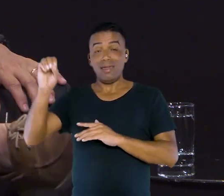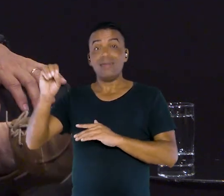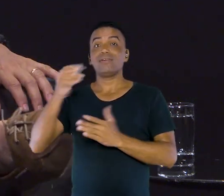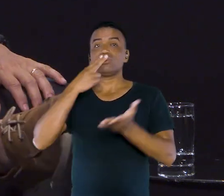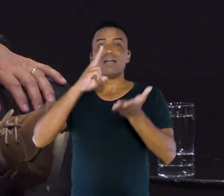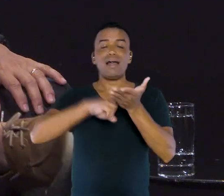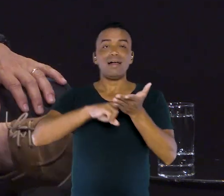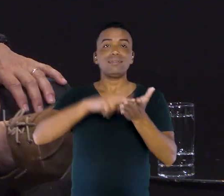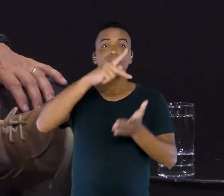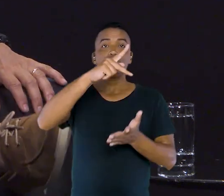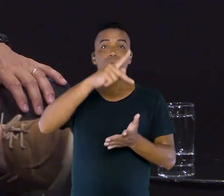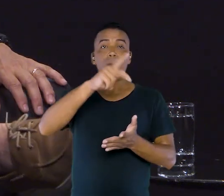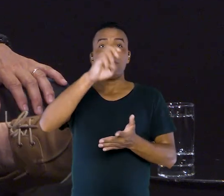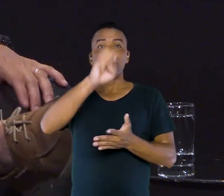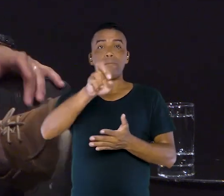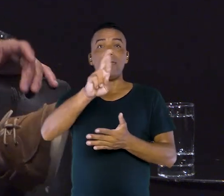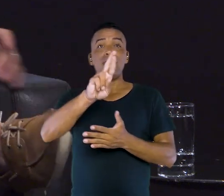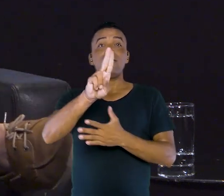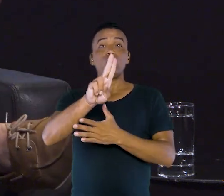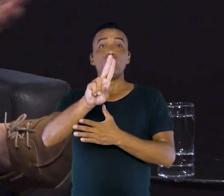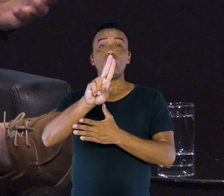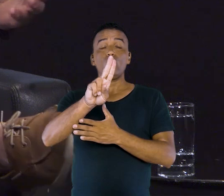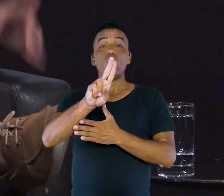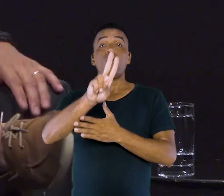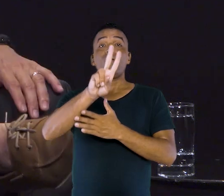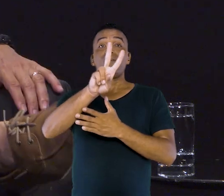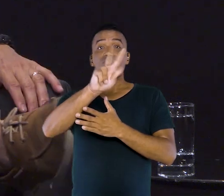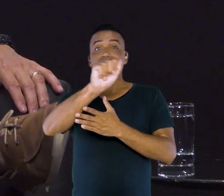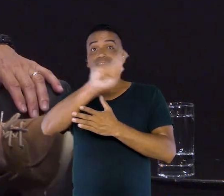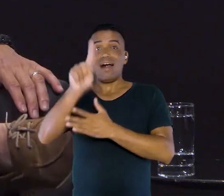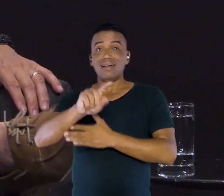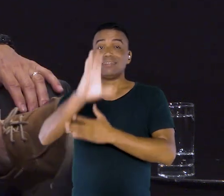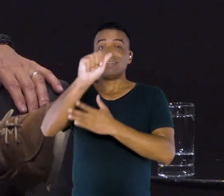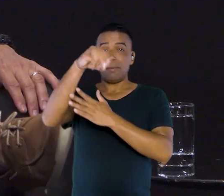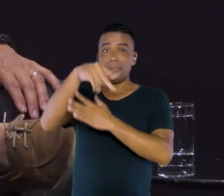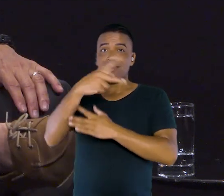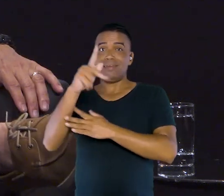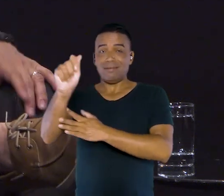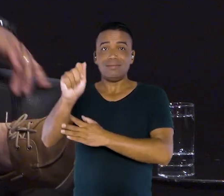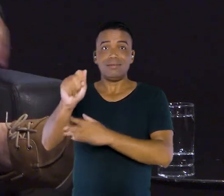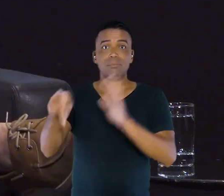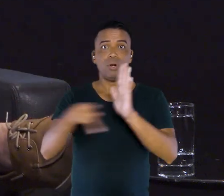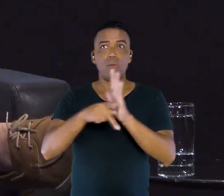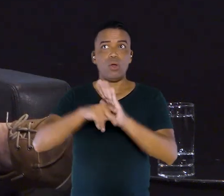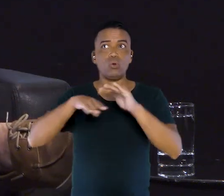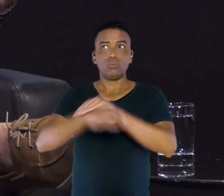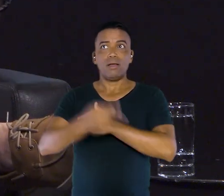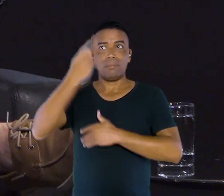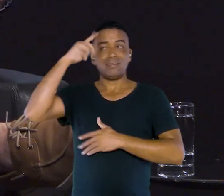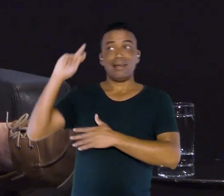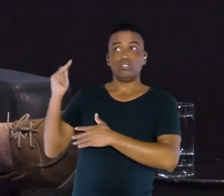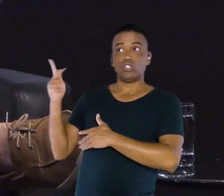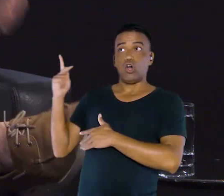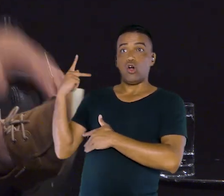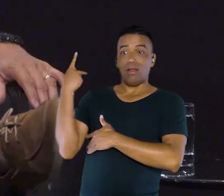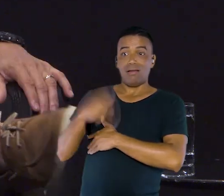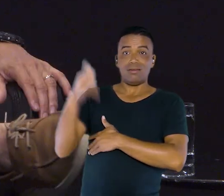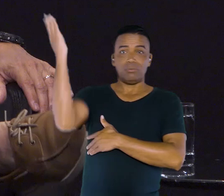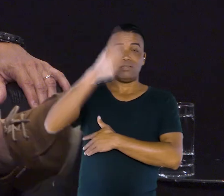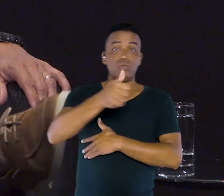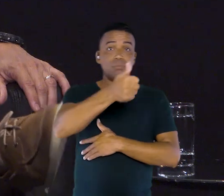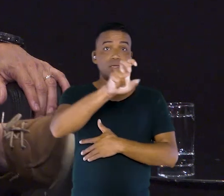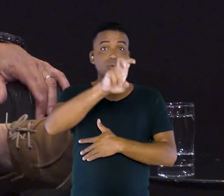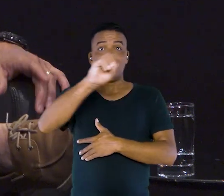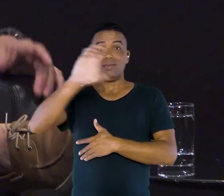do Pero Vaz de Caminha, e como se não houvesse uma história no Brasil anterior ao descobrimento, né? A gente está acostumado a pensar que a nossa história começou